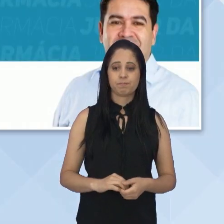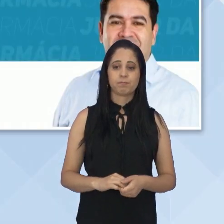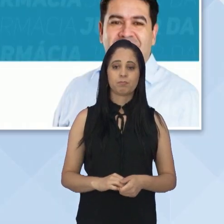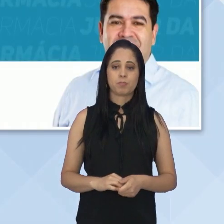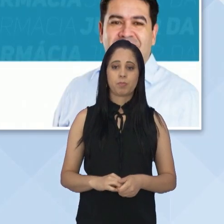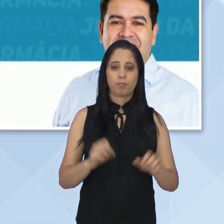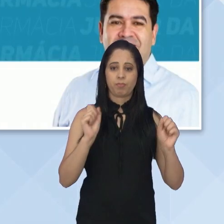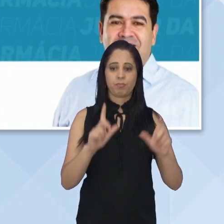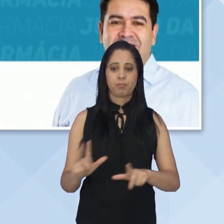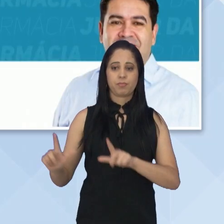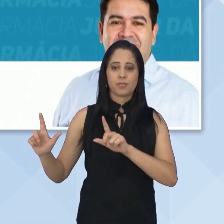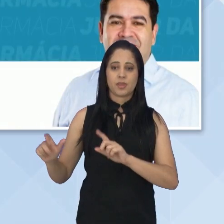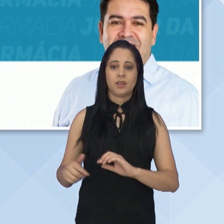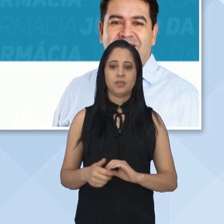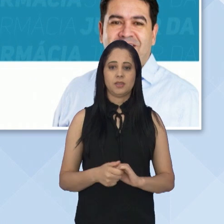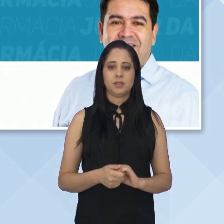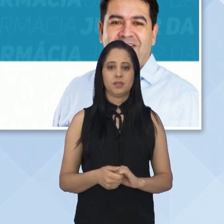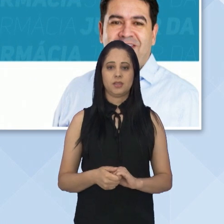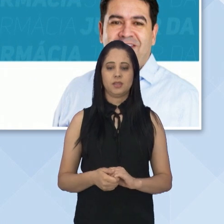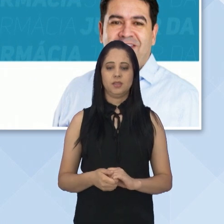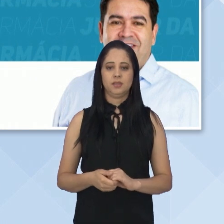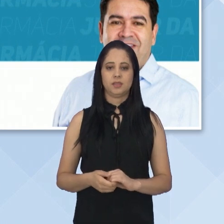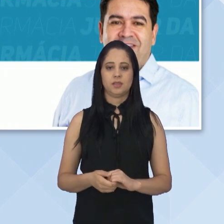Passa o próximo, por favor.